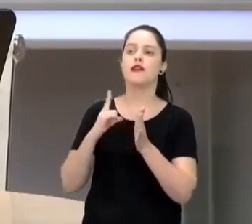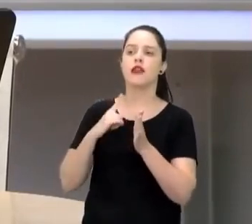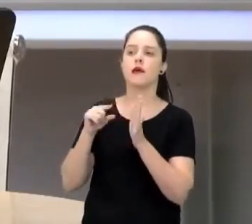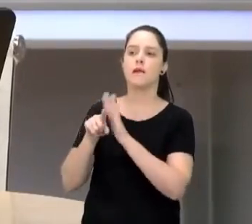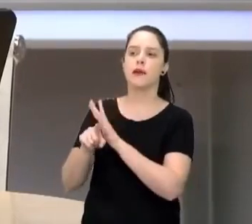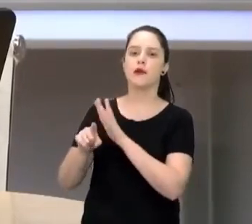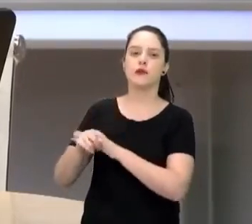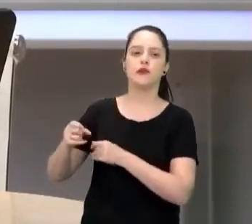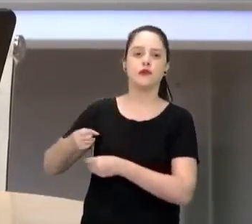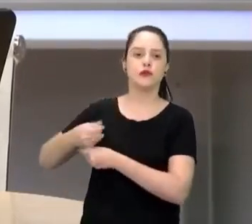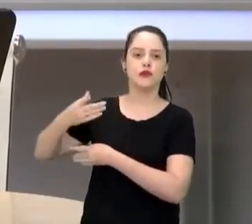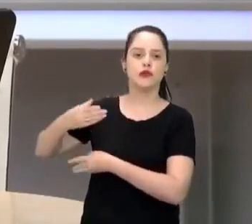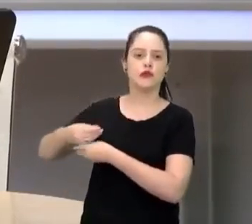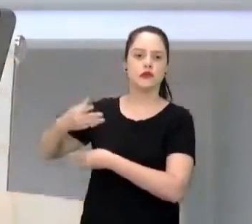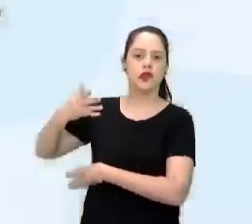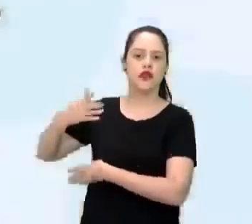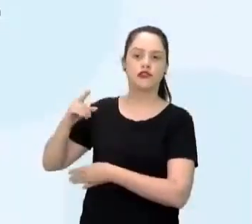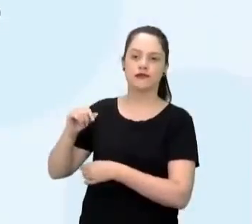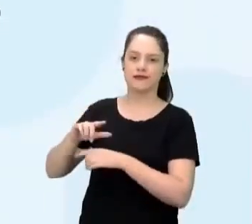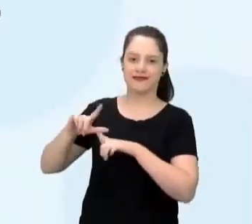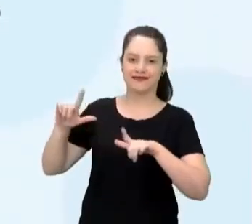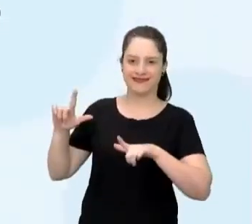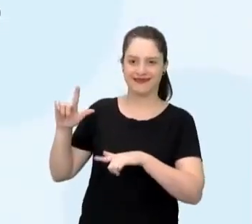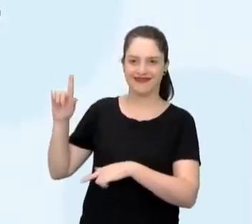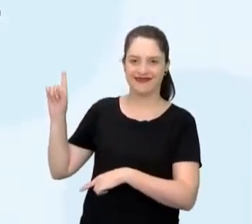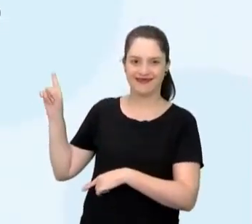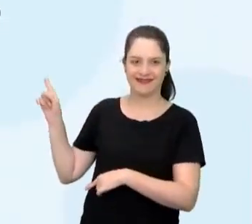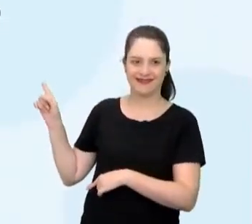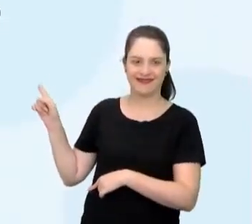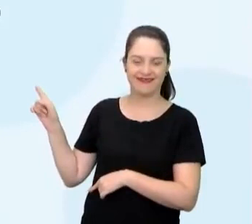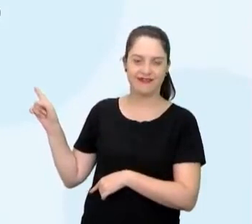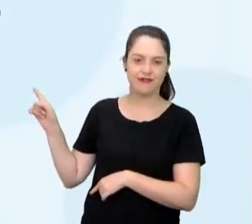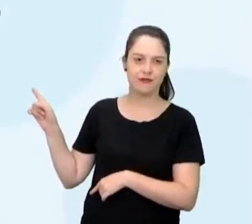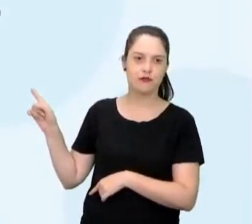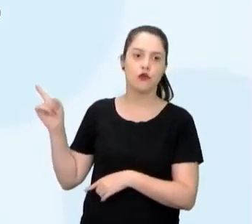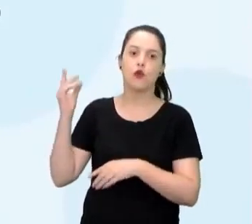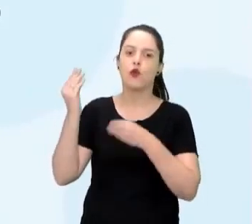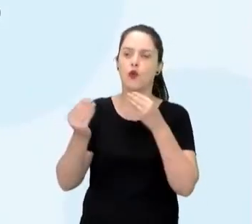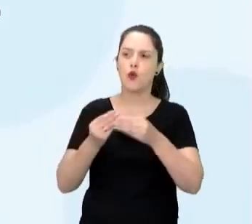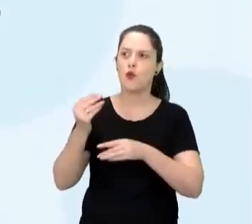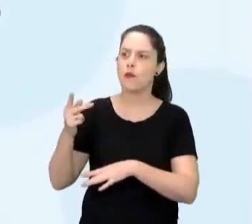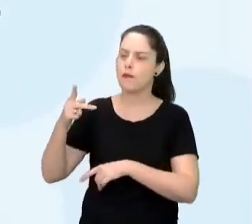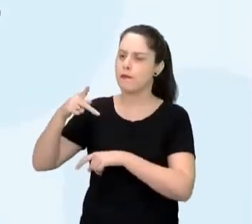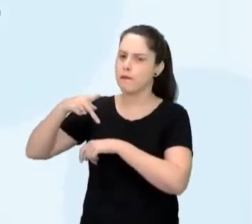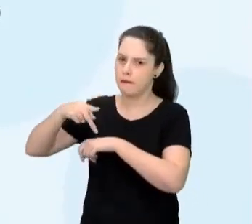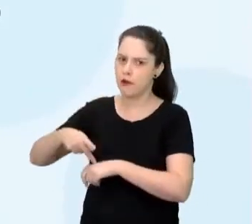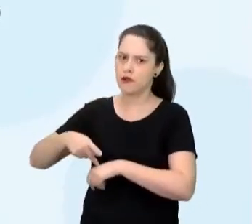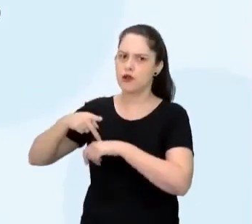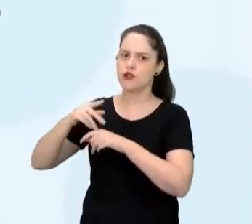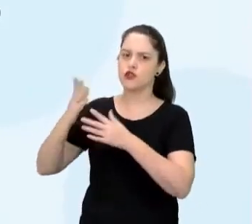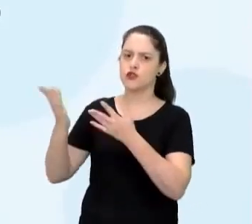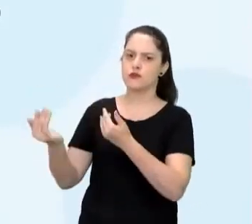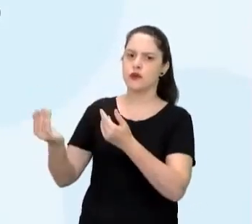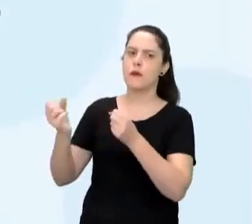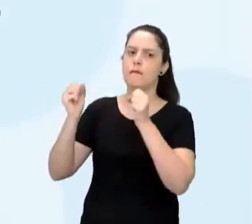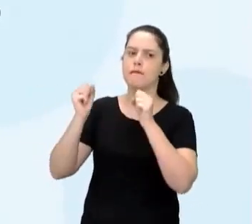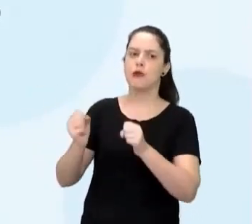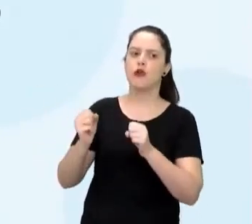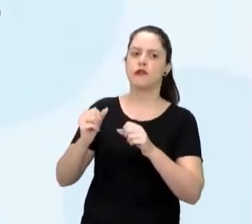chat sobre ele. Então, na tela, por favor. Como o protagonismo juvenil pode